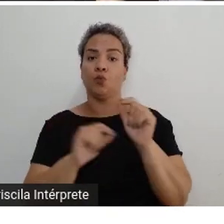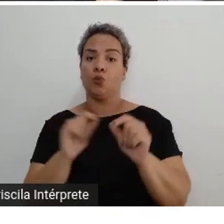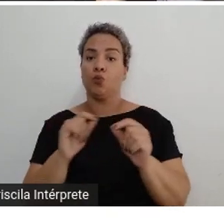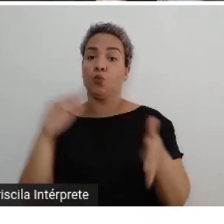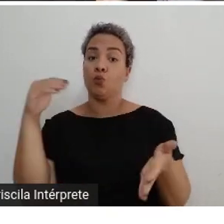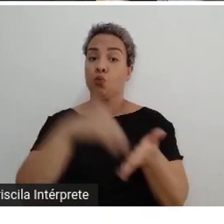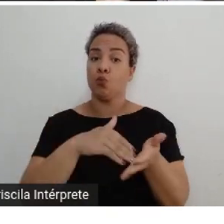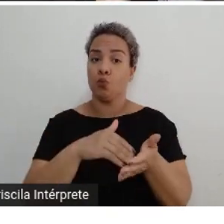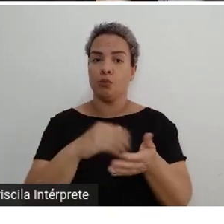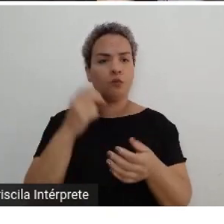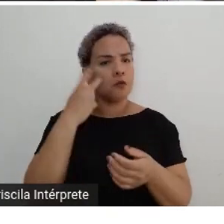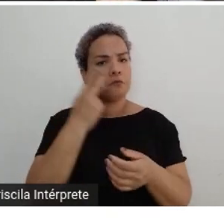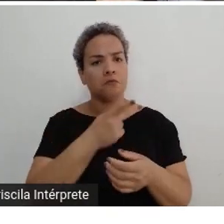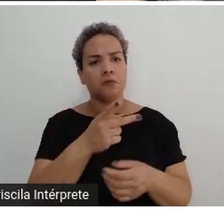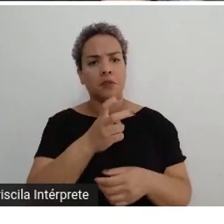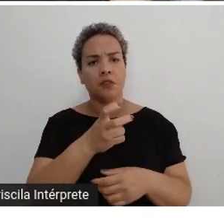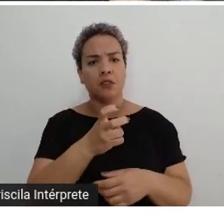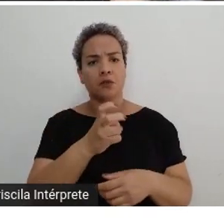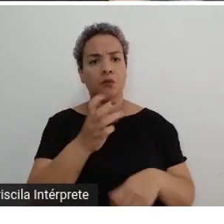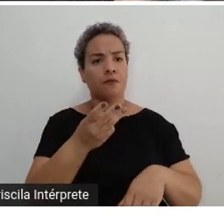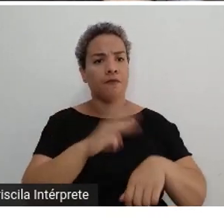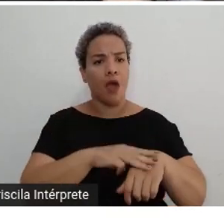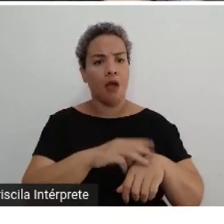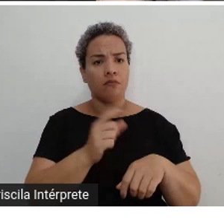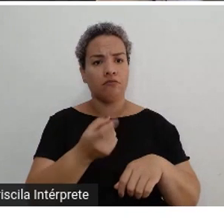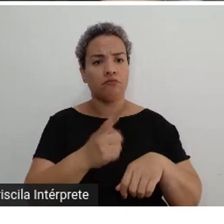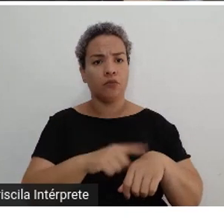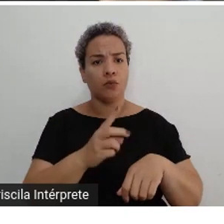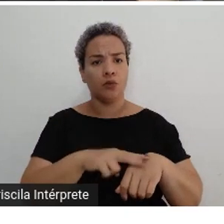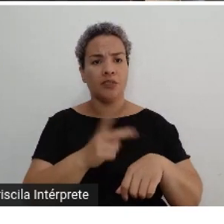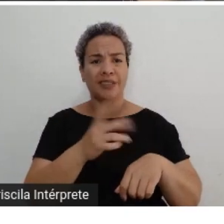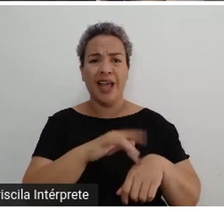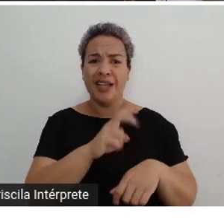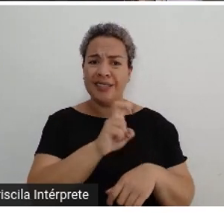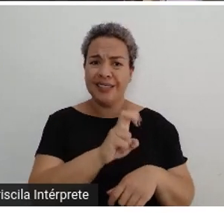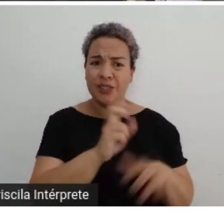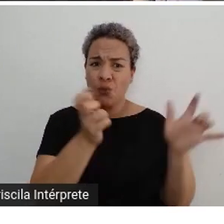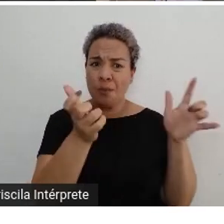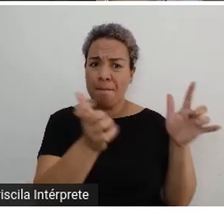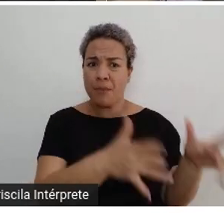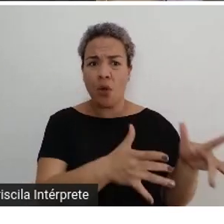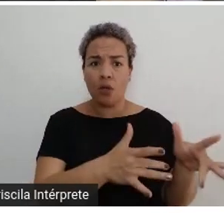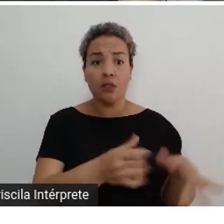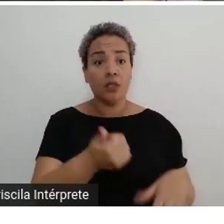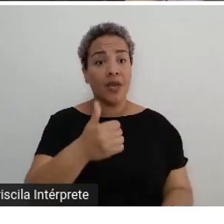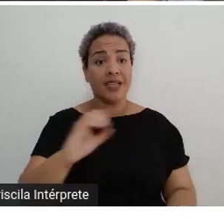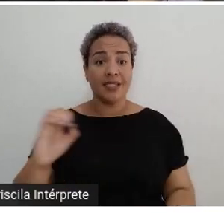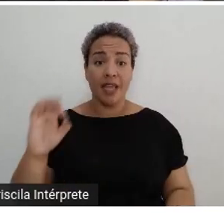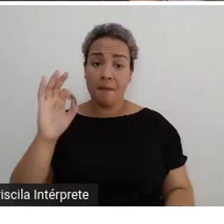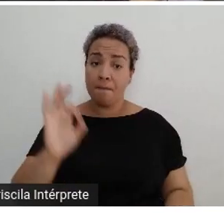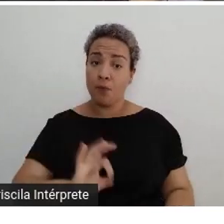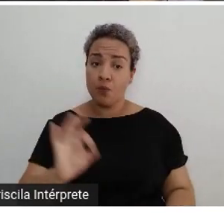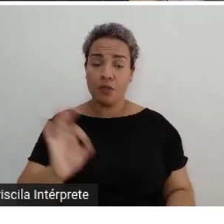visitado 5 vezes e nas 5 vezes ele teve abandono. Então, o abandono está em 100%. Ele só